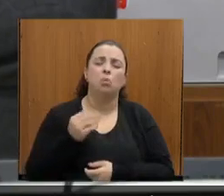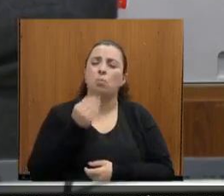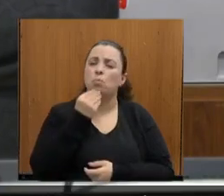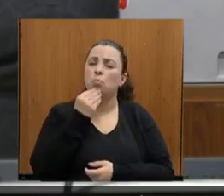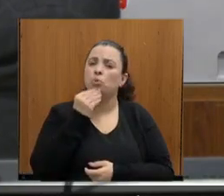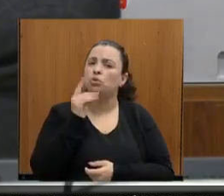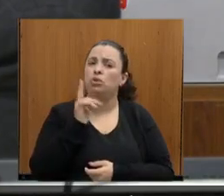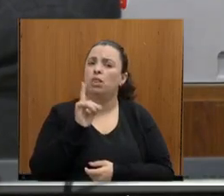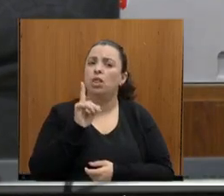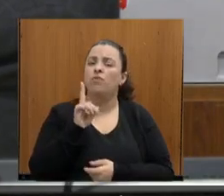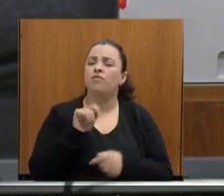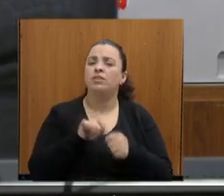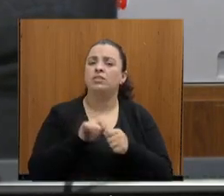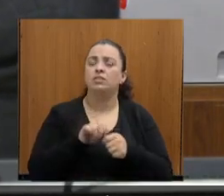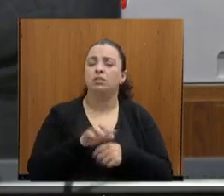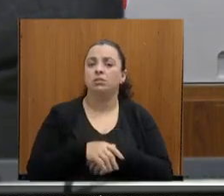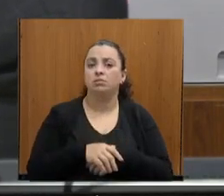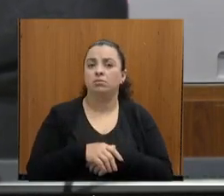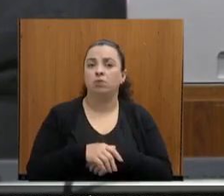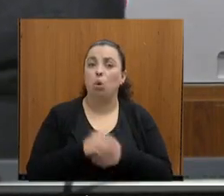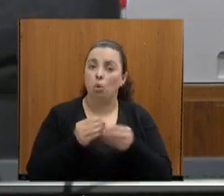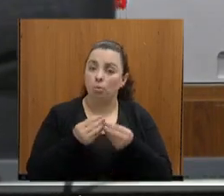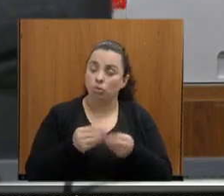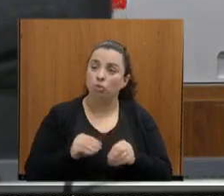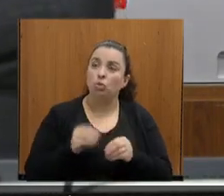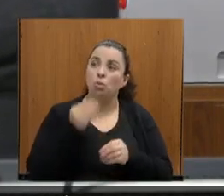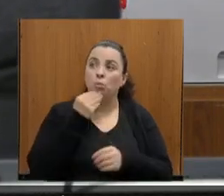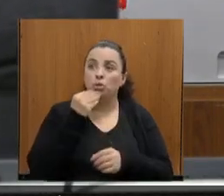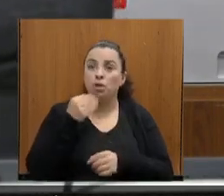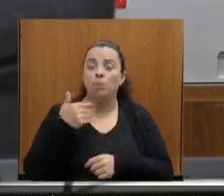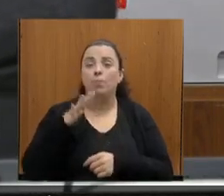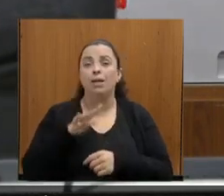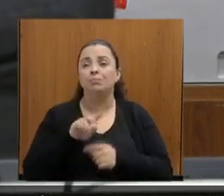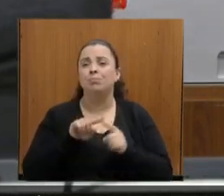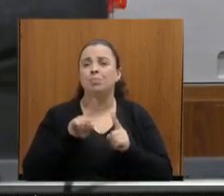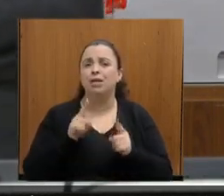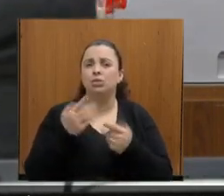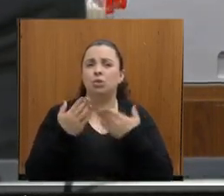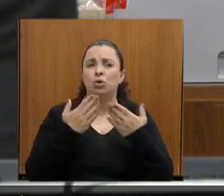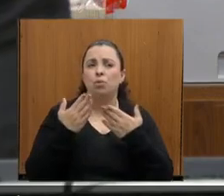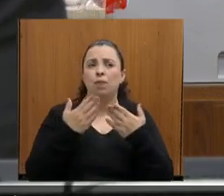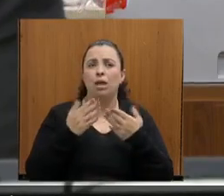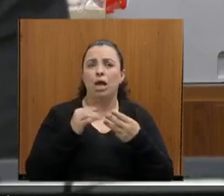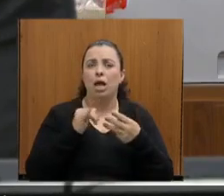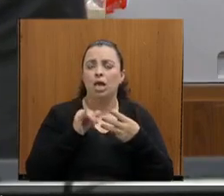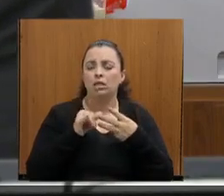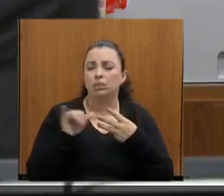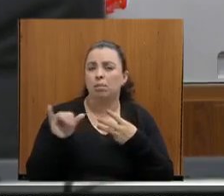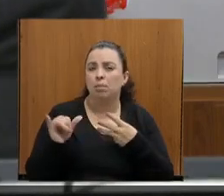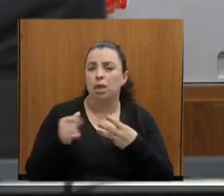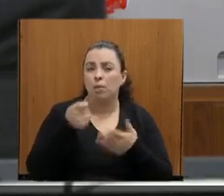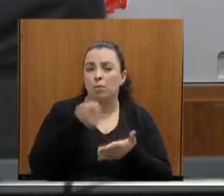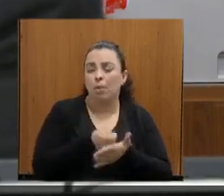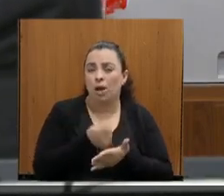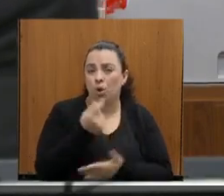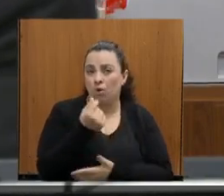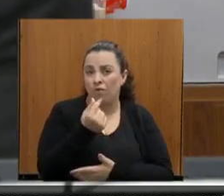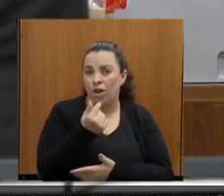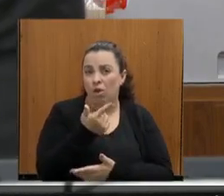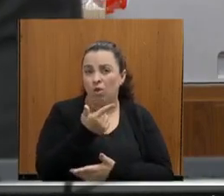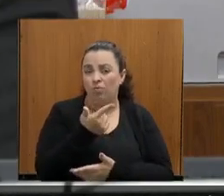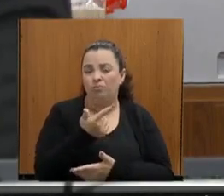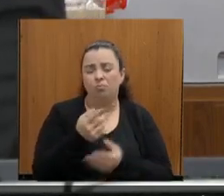prejuízo poderia ter sido maior mas se comparar com o preço que você me pagou o prejuízo foi gigantesco